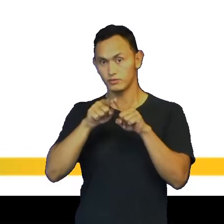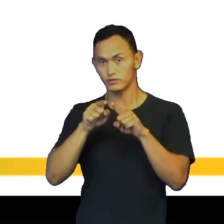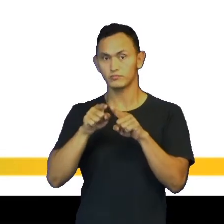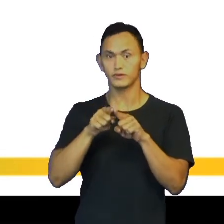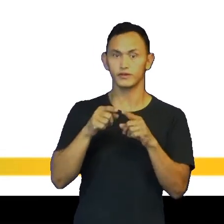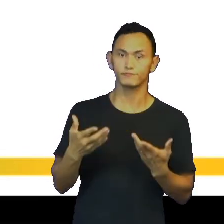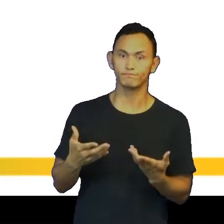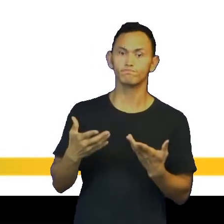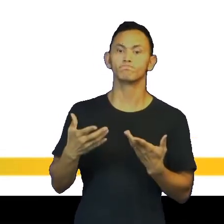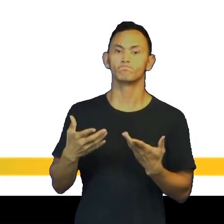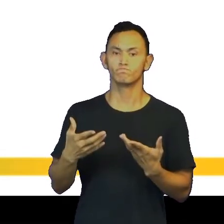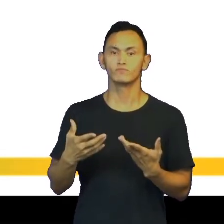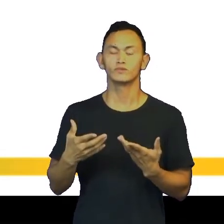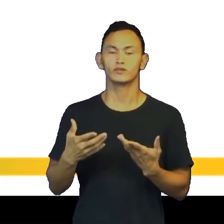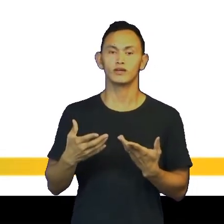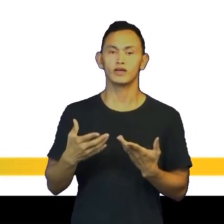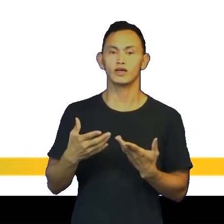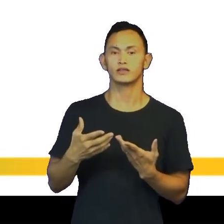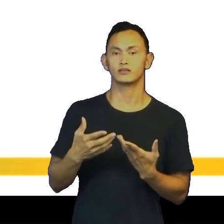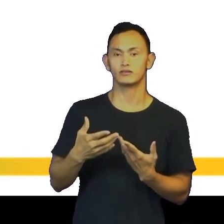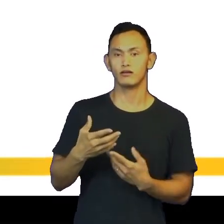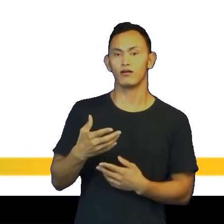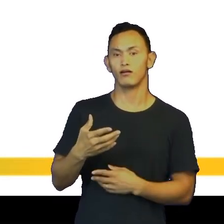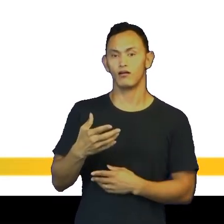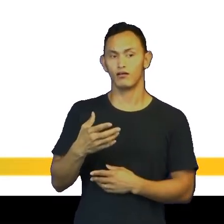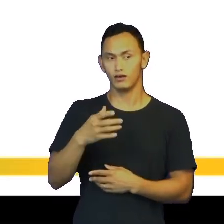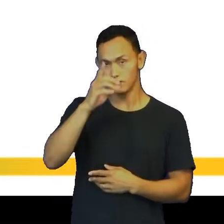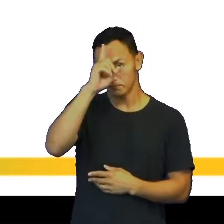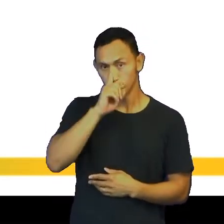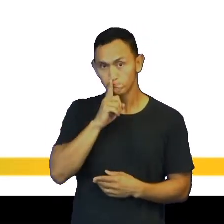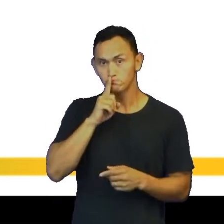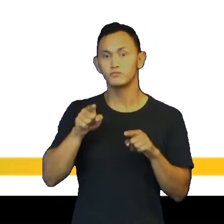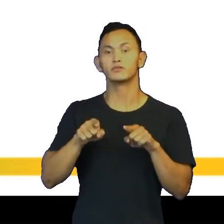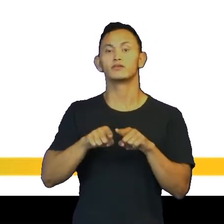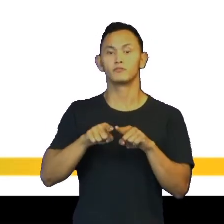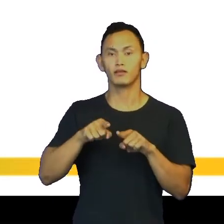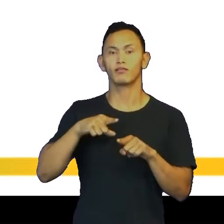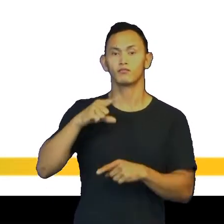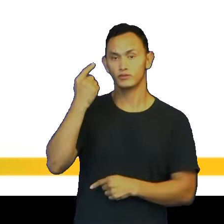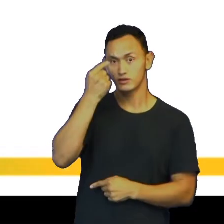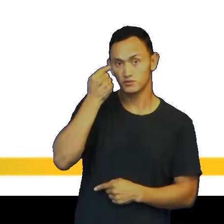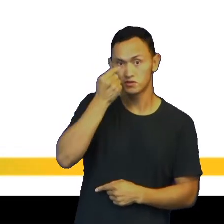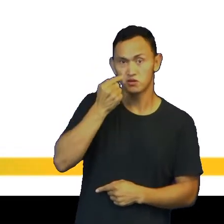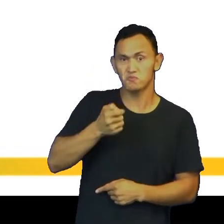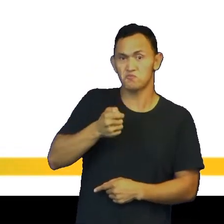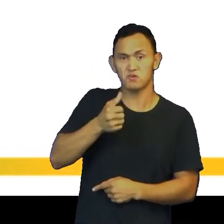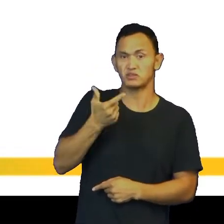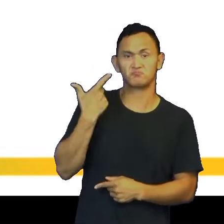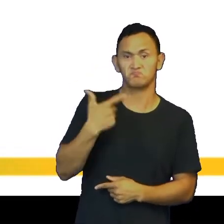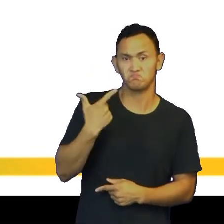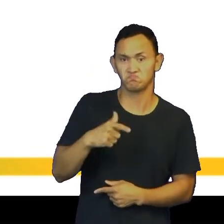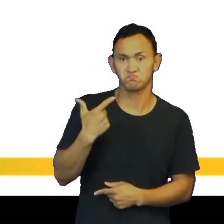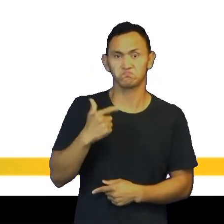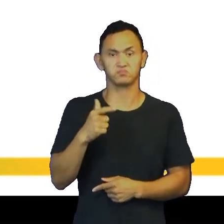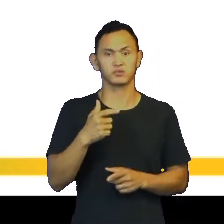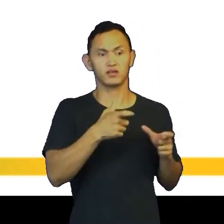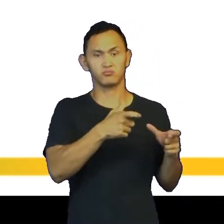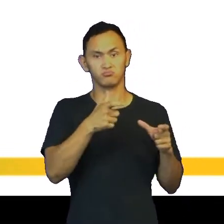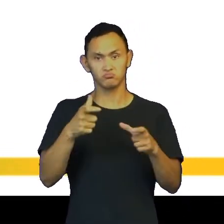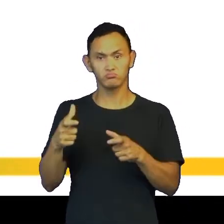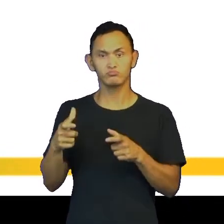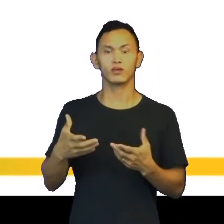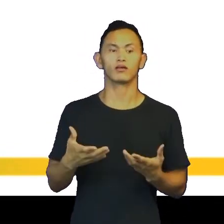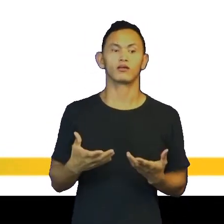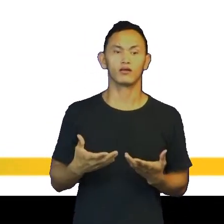menor. Esse amarelinho, a gente tem aí a Espanha, que quase não tem áreas de influência, e a